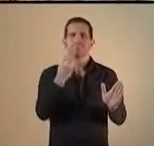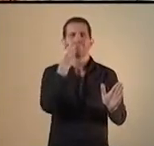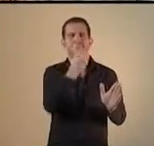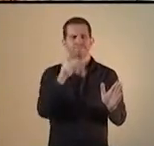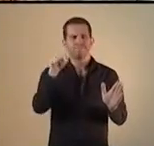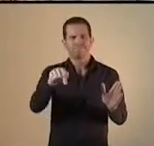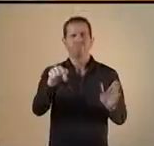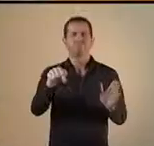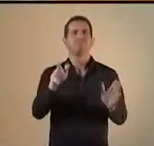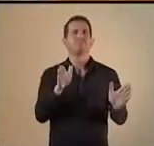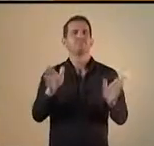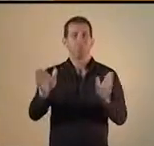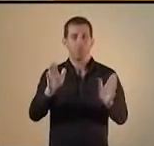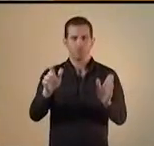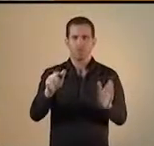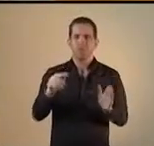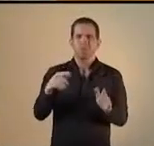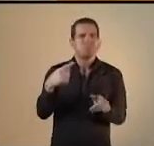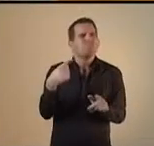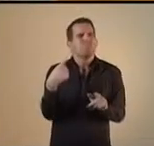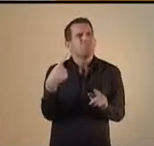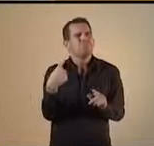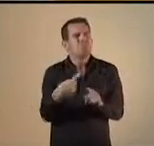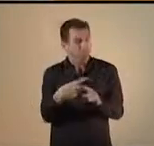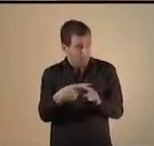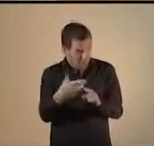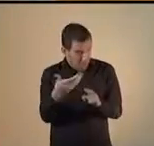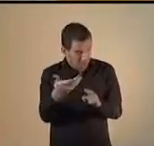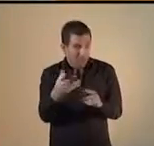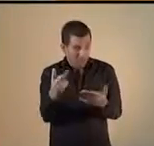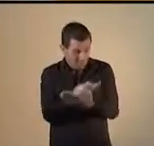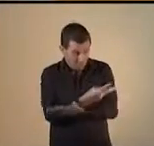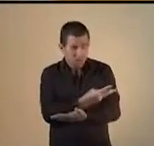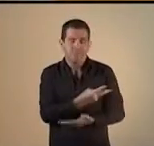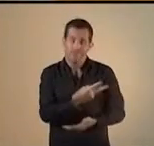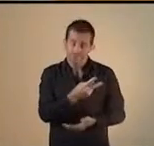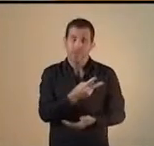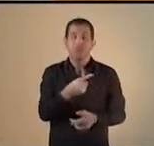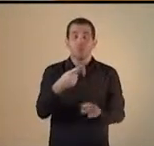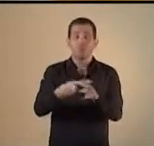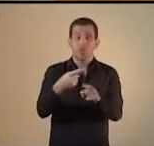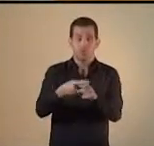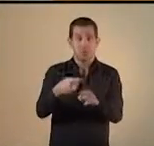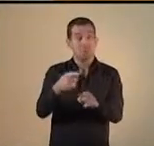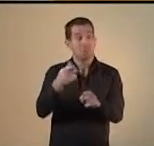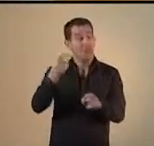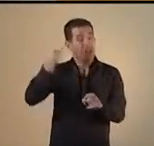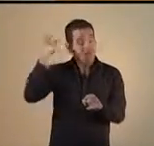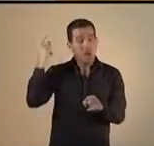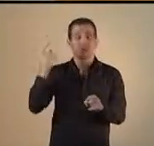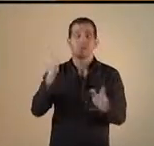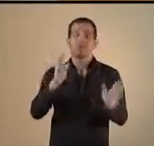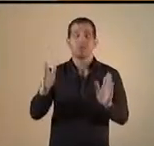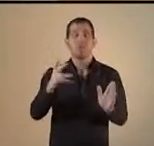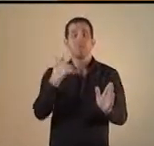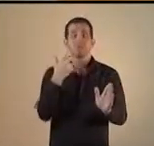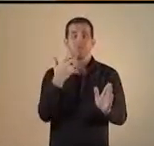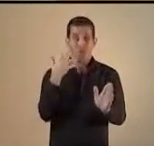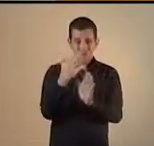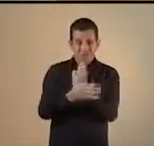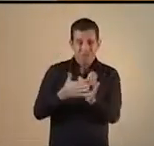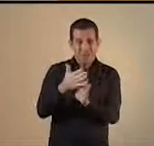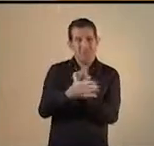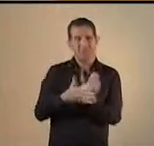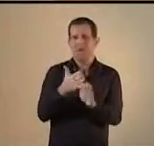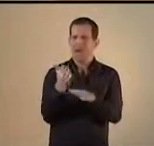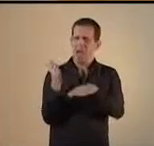justificativa apresentada foi simplesmente que a língua de sinais ela não ajudava no processo